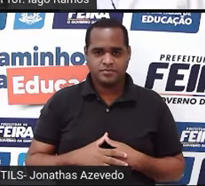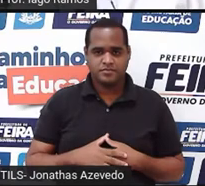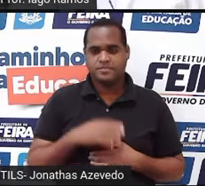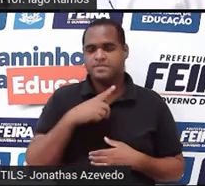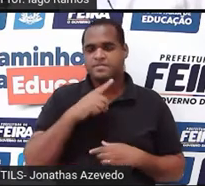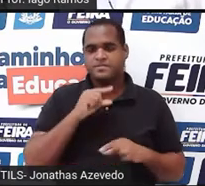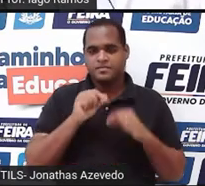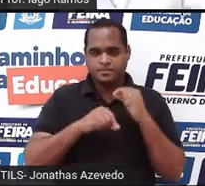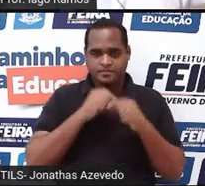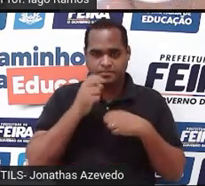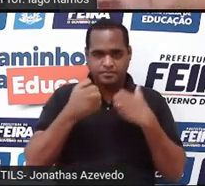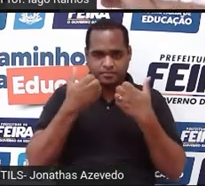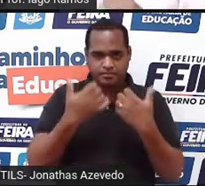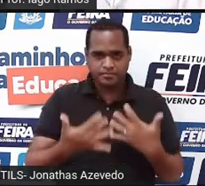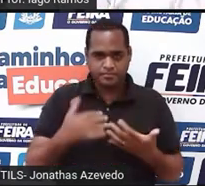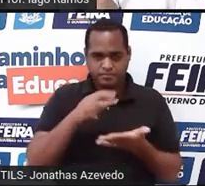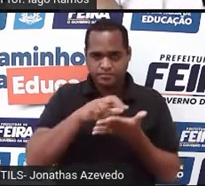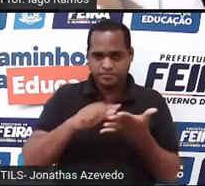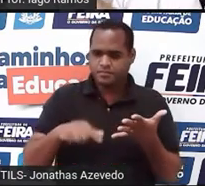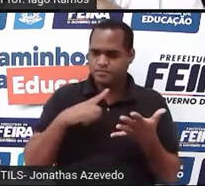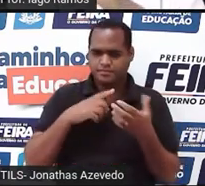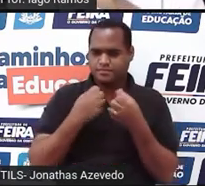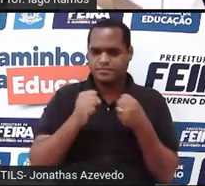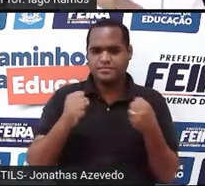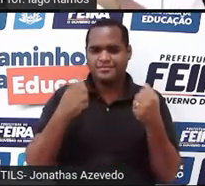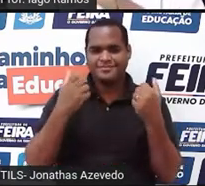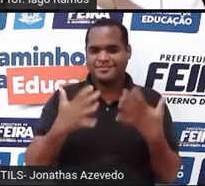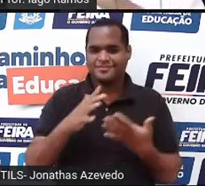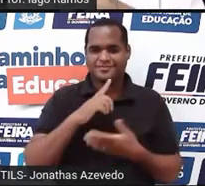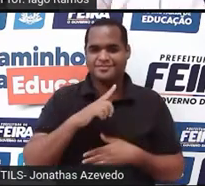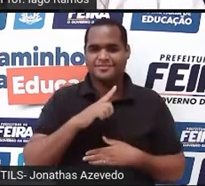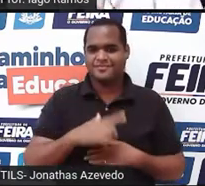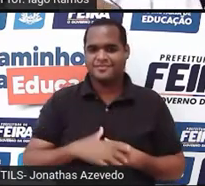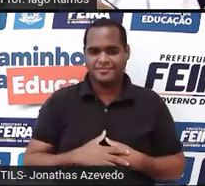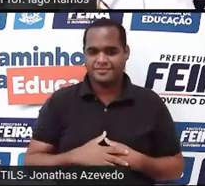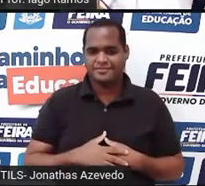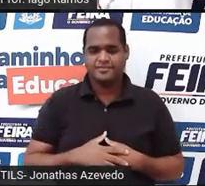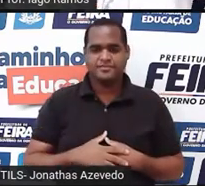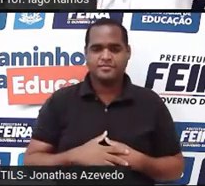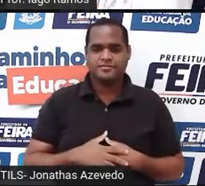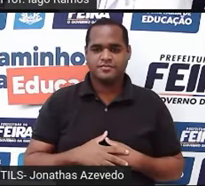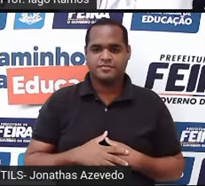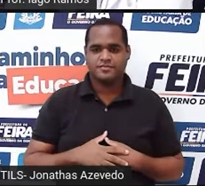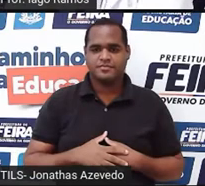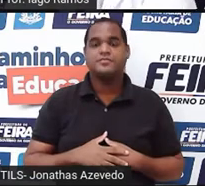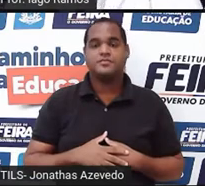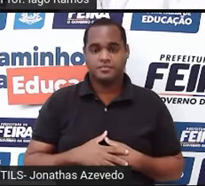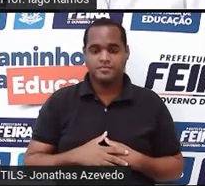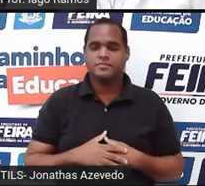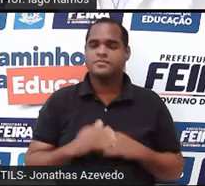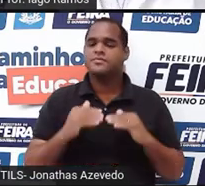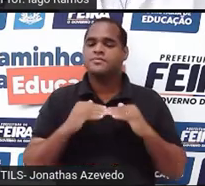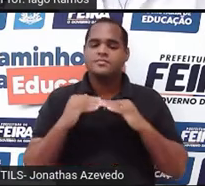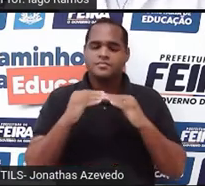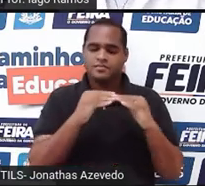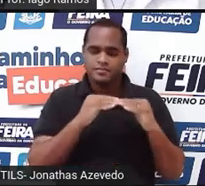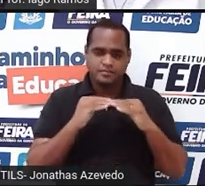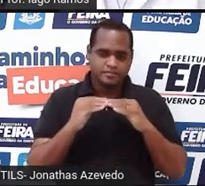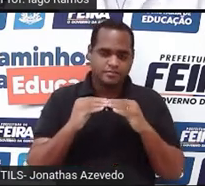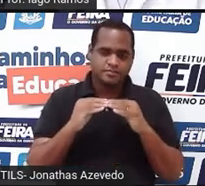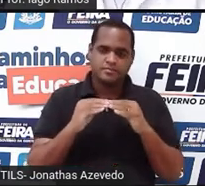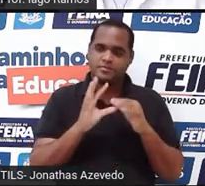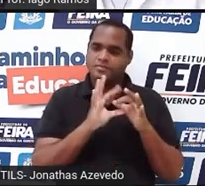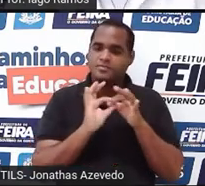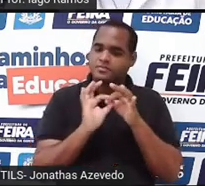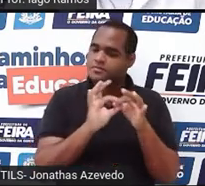tem as grandezas não proporcionais a gente tem as proporcionais e existem